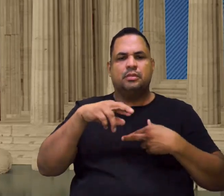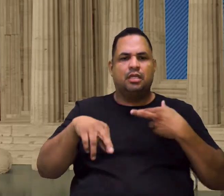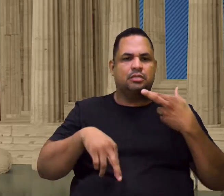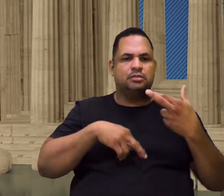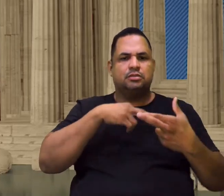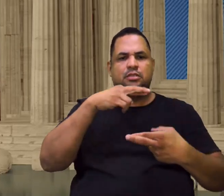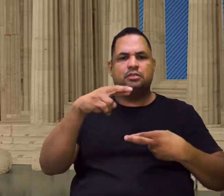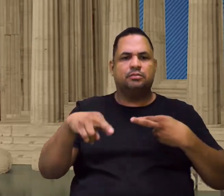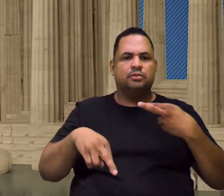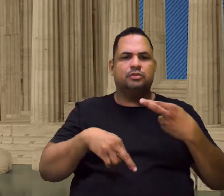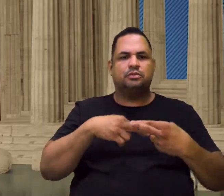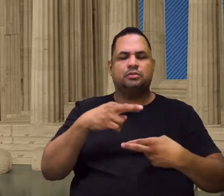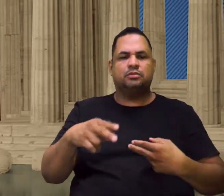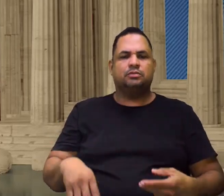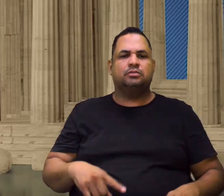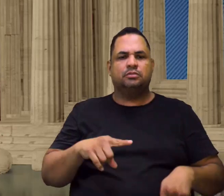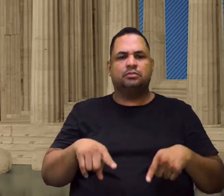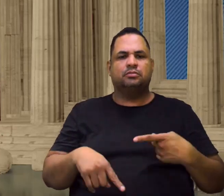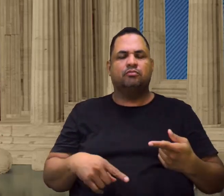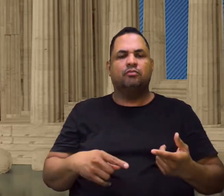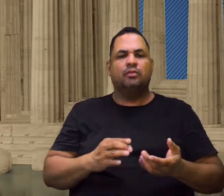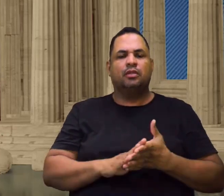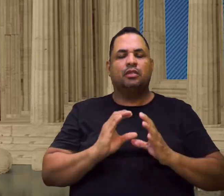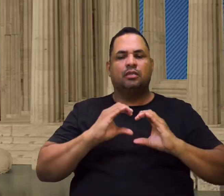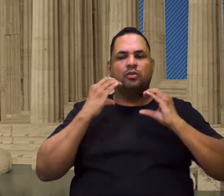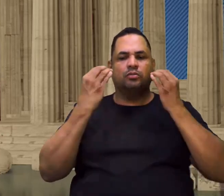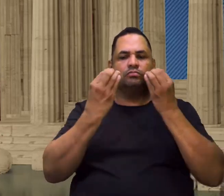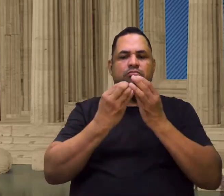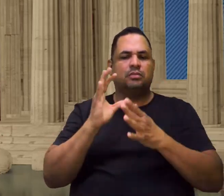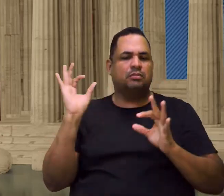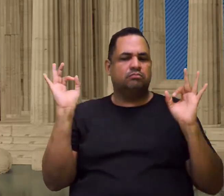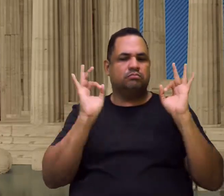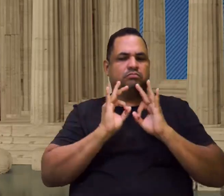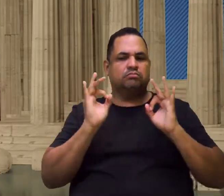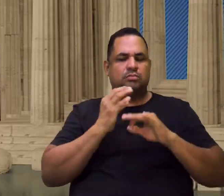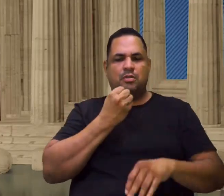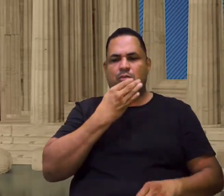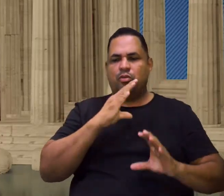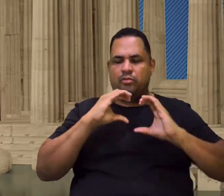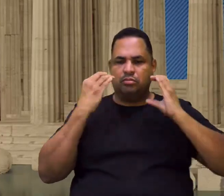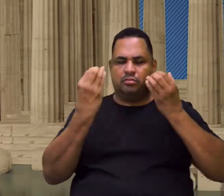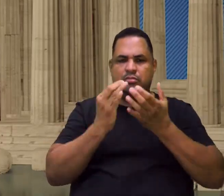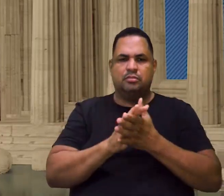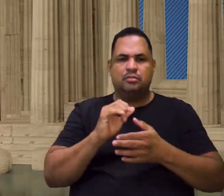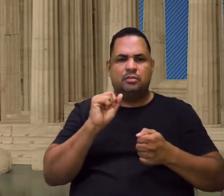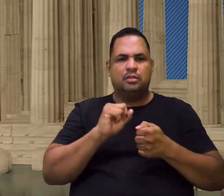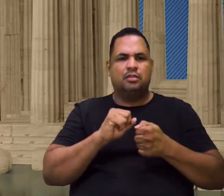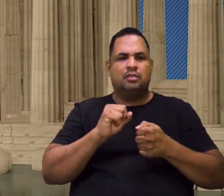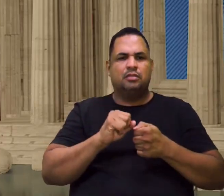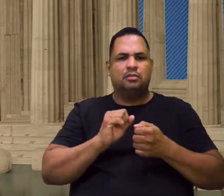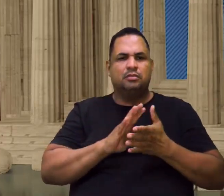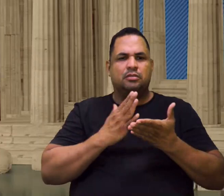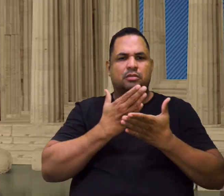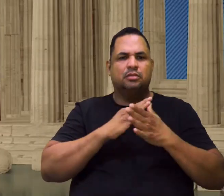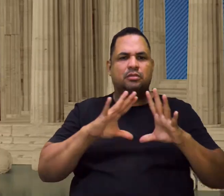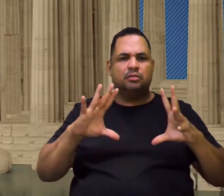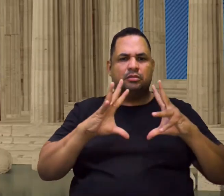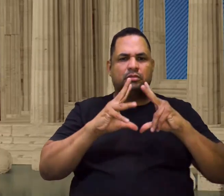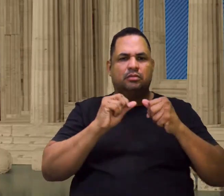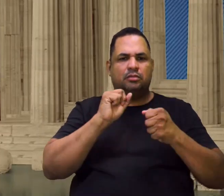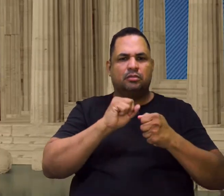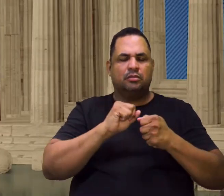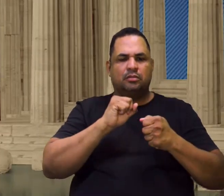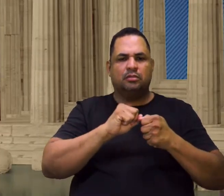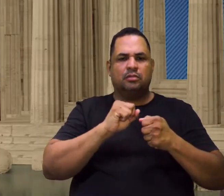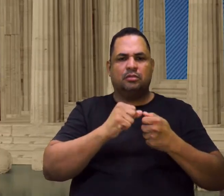vai agradecer, ok? E aí na comunidade de vocês vai ser ótimo. Já pensou? Todo mundo fazendo um papel. Acabou tudo? Todo mundo